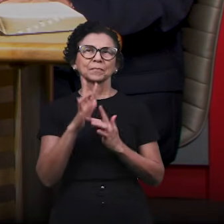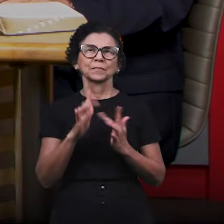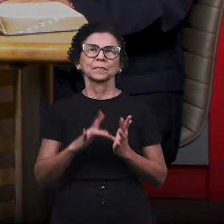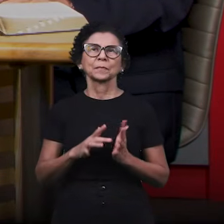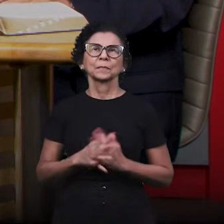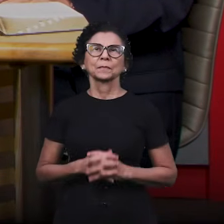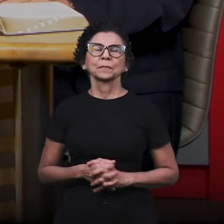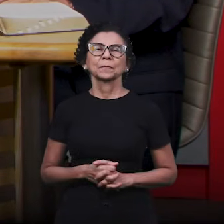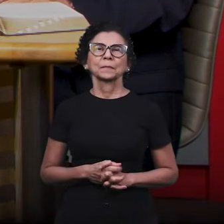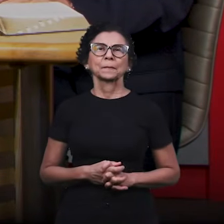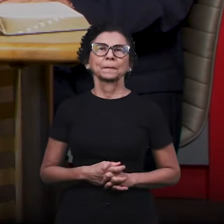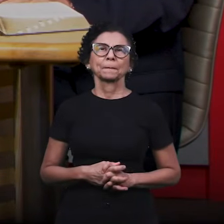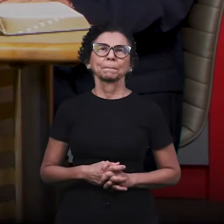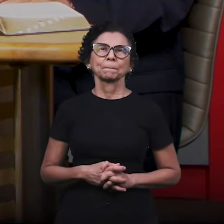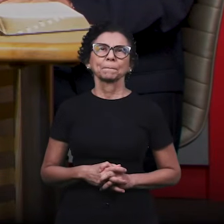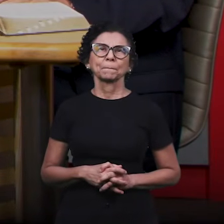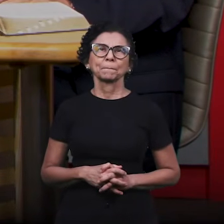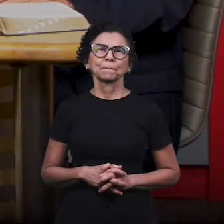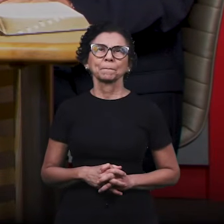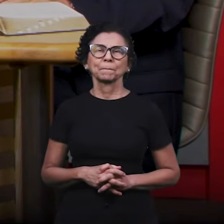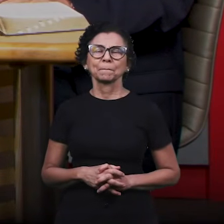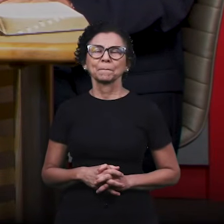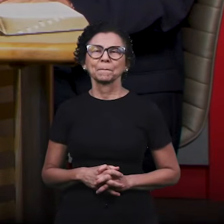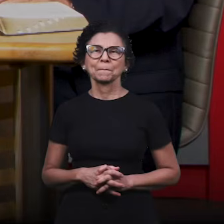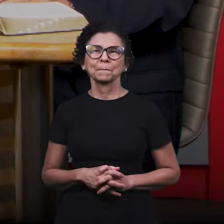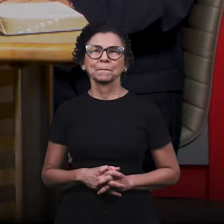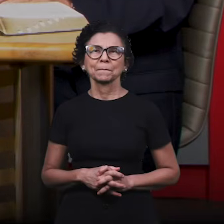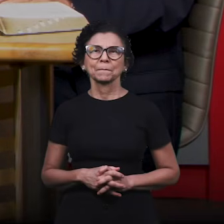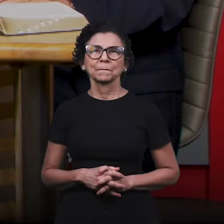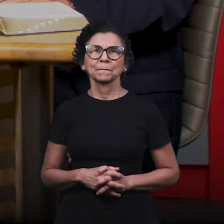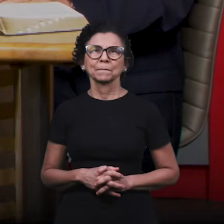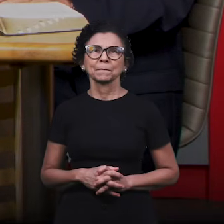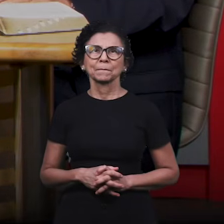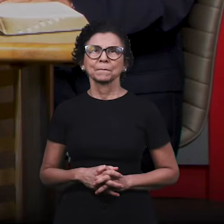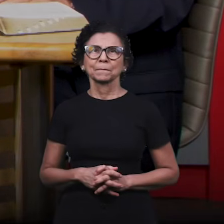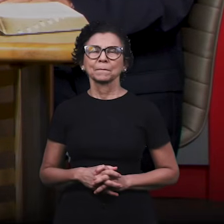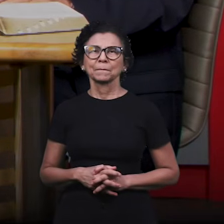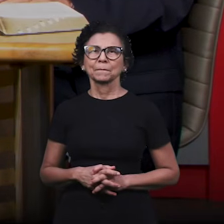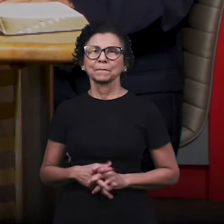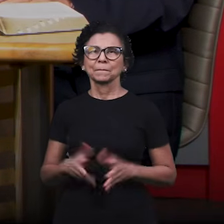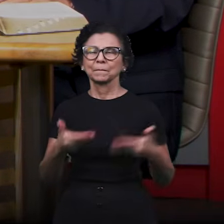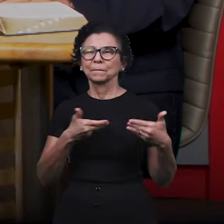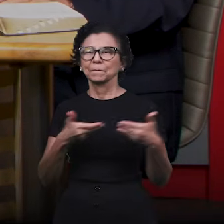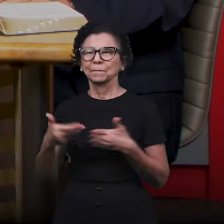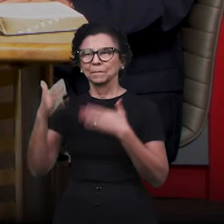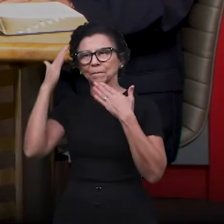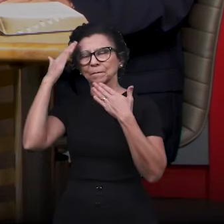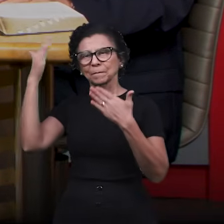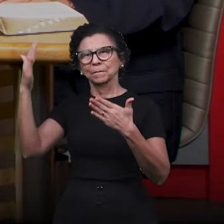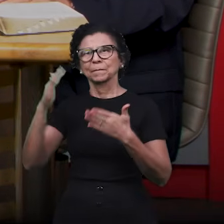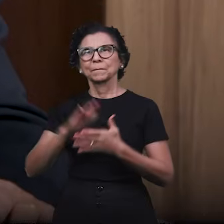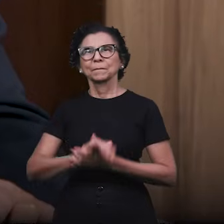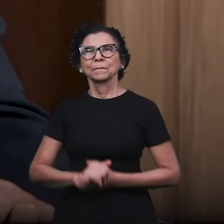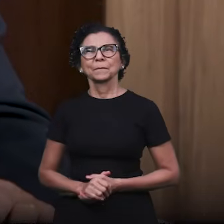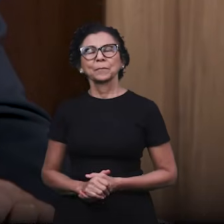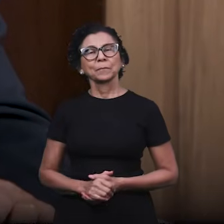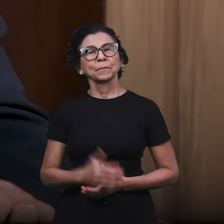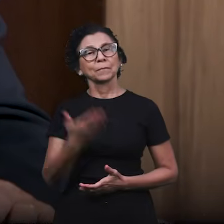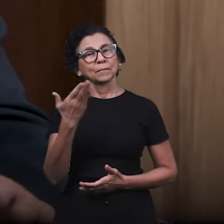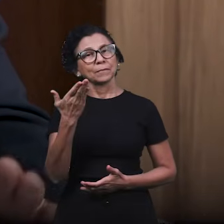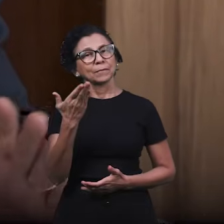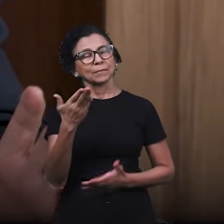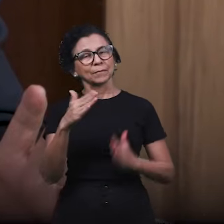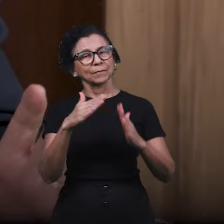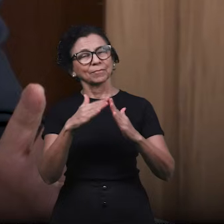vocês. Obrigada. Agradeço os convites, pastores, paz do Senhor. Obrigada pela oportunidade, paz do Senhor. Paz do Senhor. E a você que está em